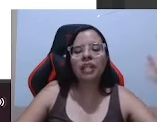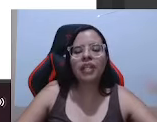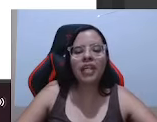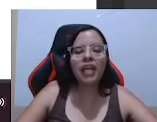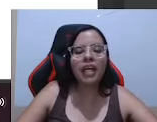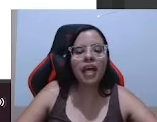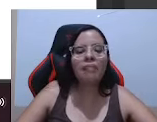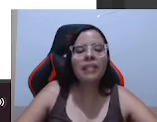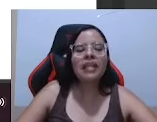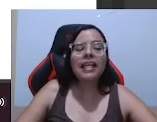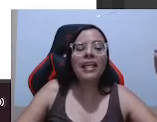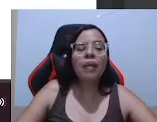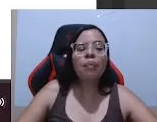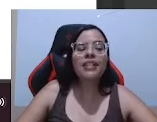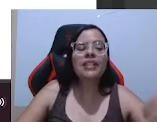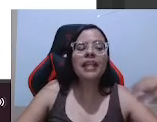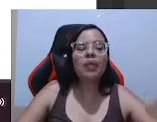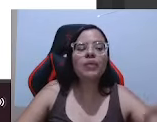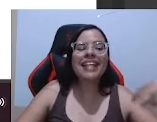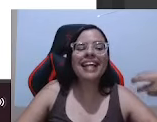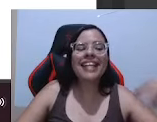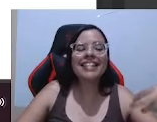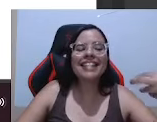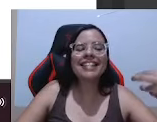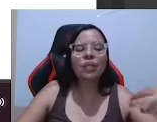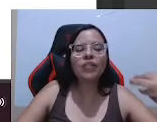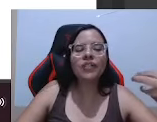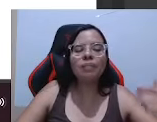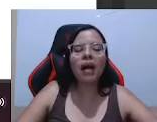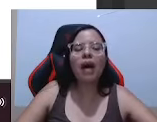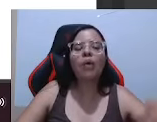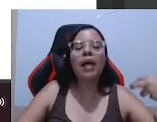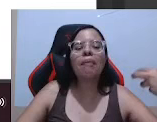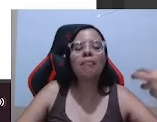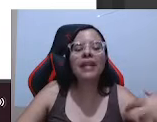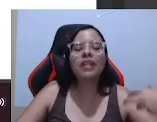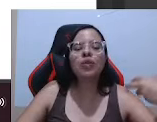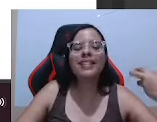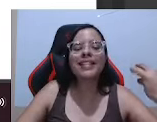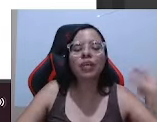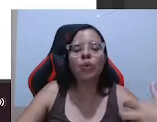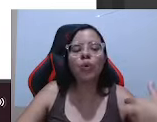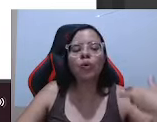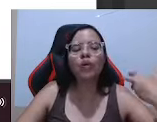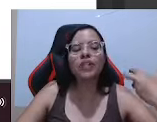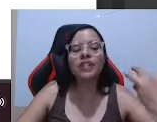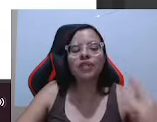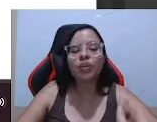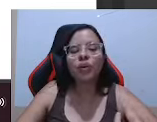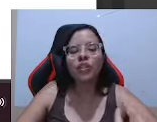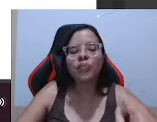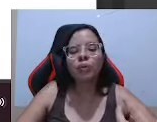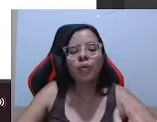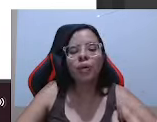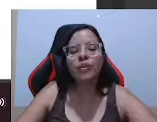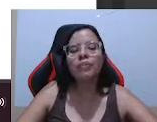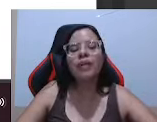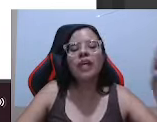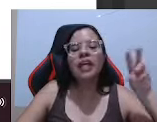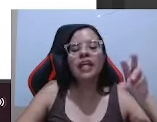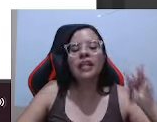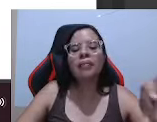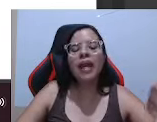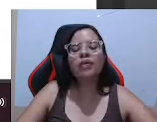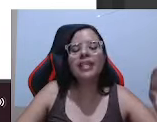equações, geometria. E depois temos a legislação municipal, que é apenas o Estatuto dos Servidores